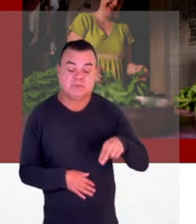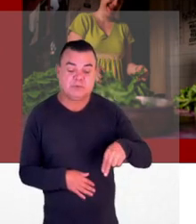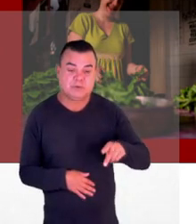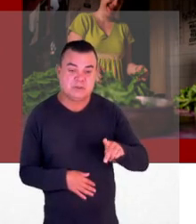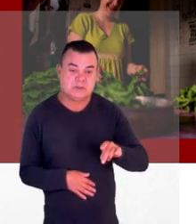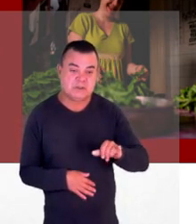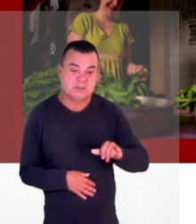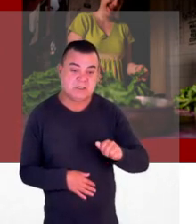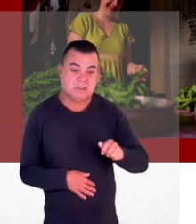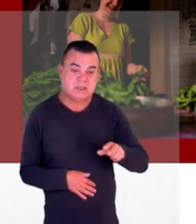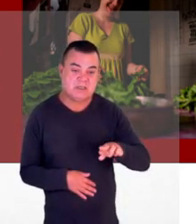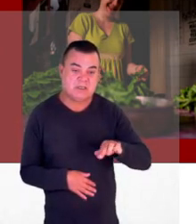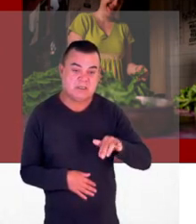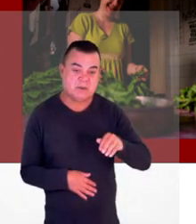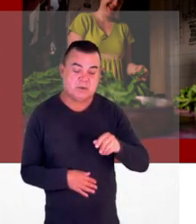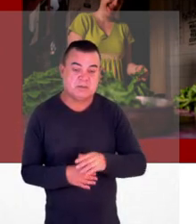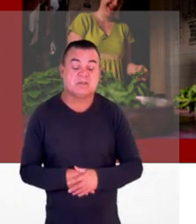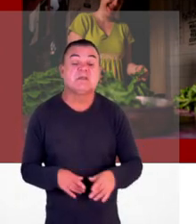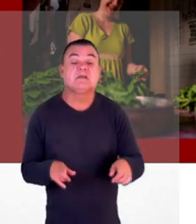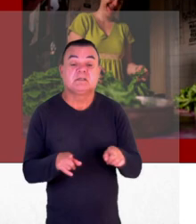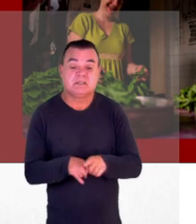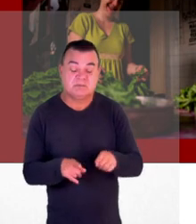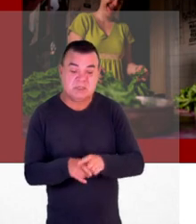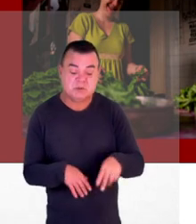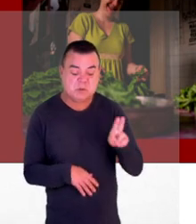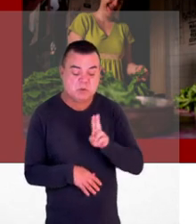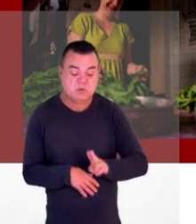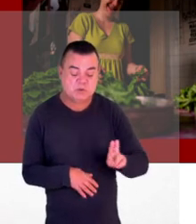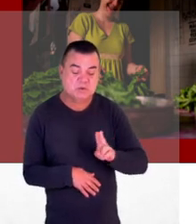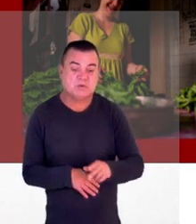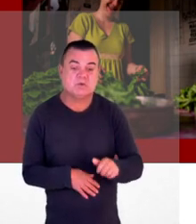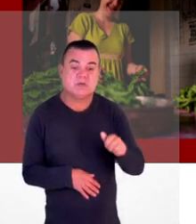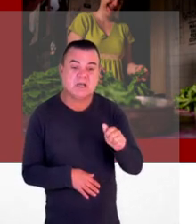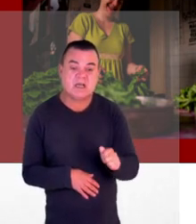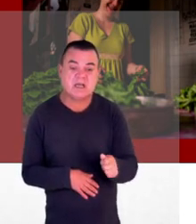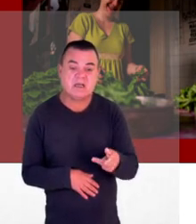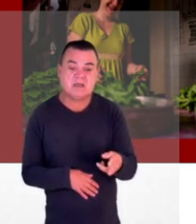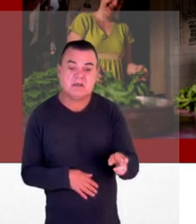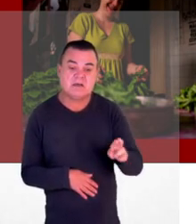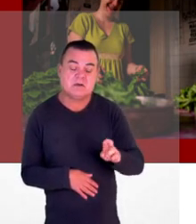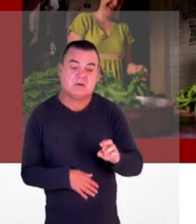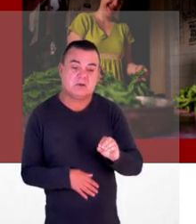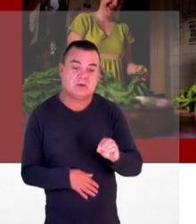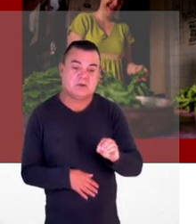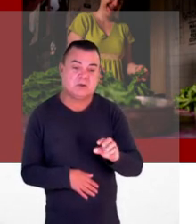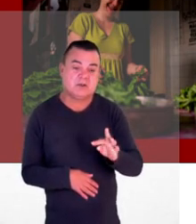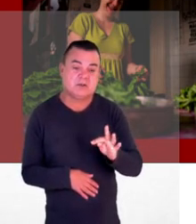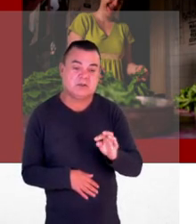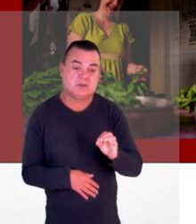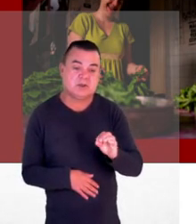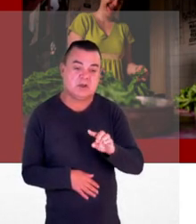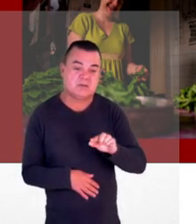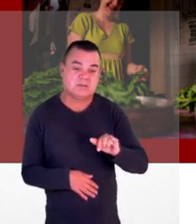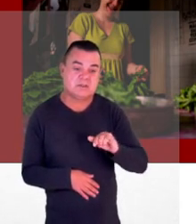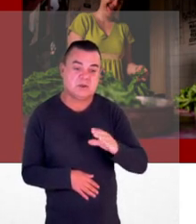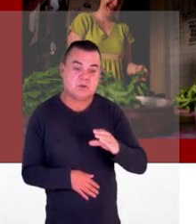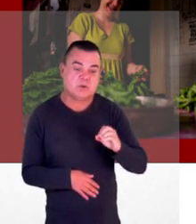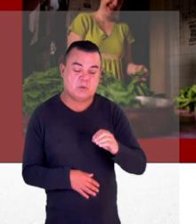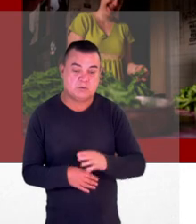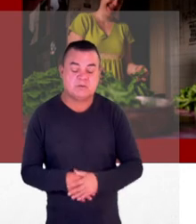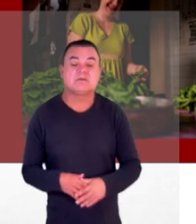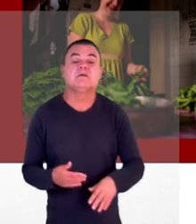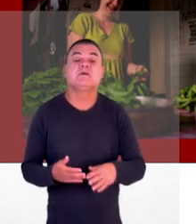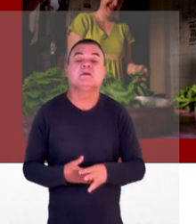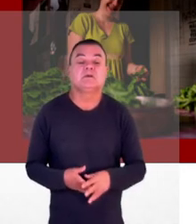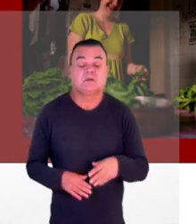discussão do uso abusivo do agrotóxico passa pela discussão dos produtos ultraprocessados do acesso